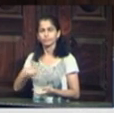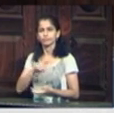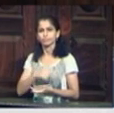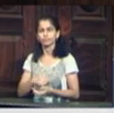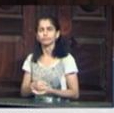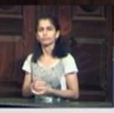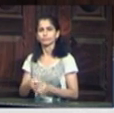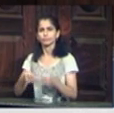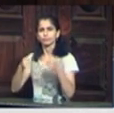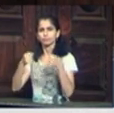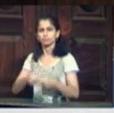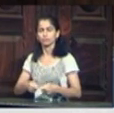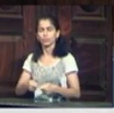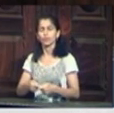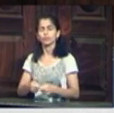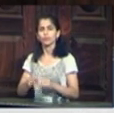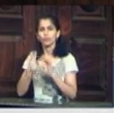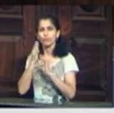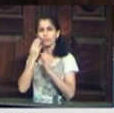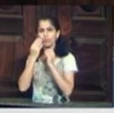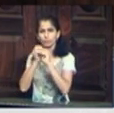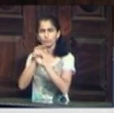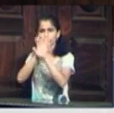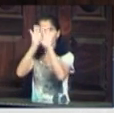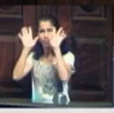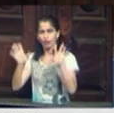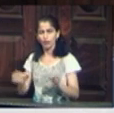uma posição muito clara no PDT, que nós